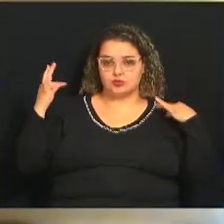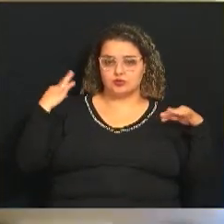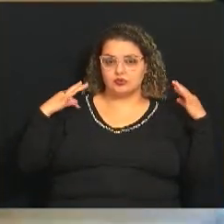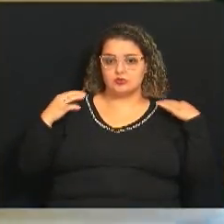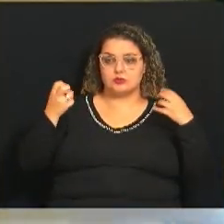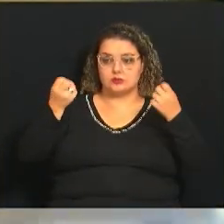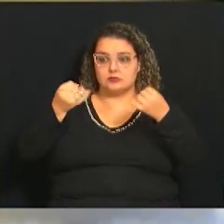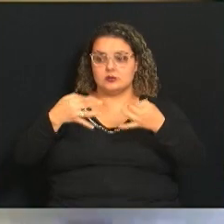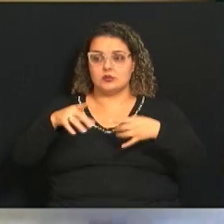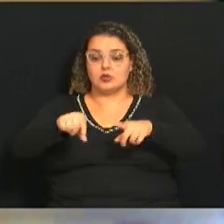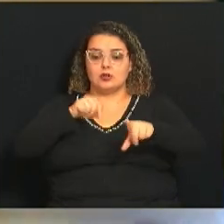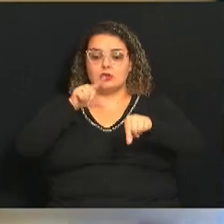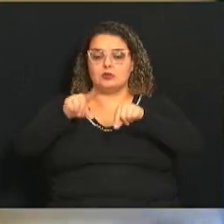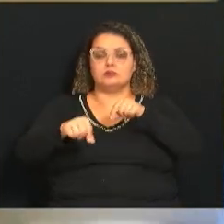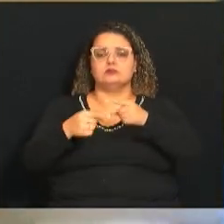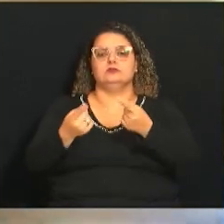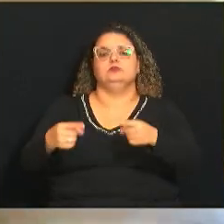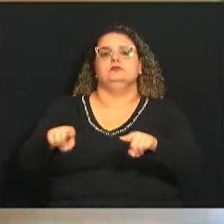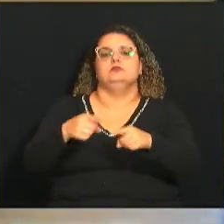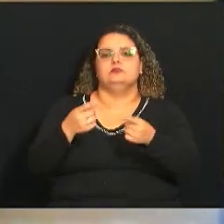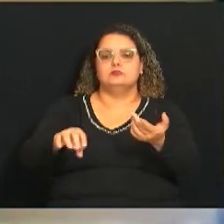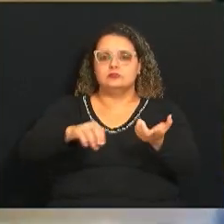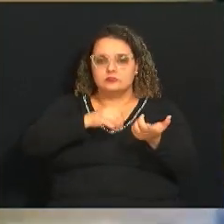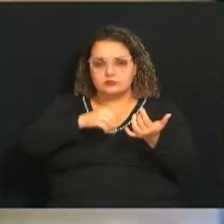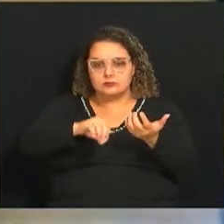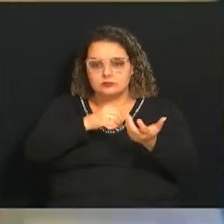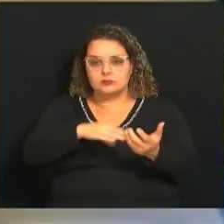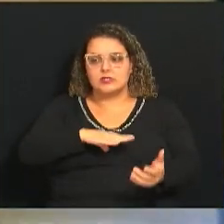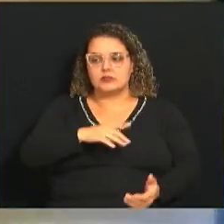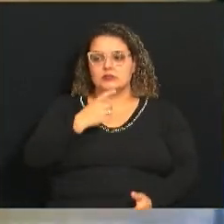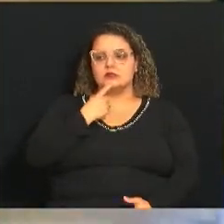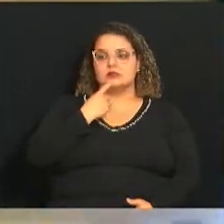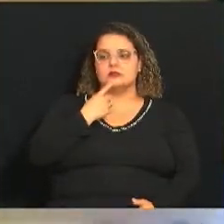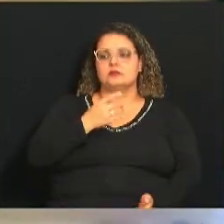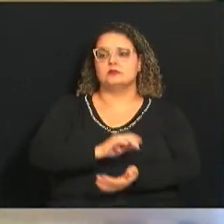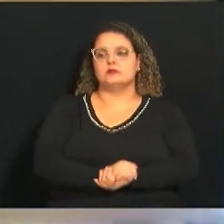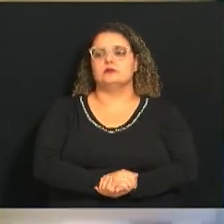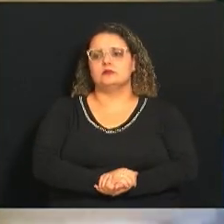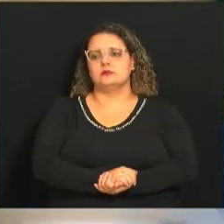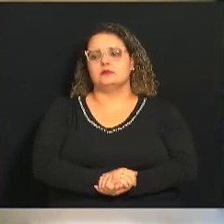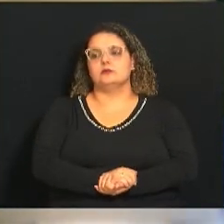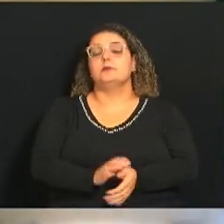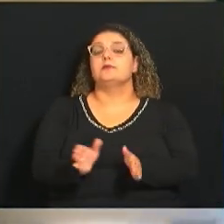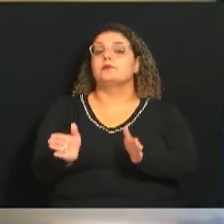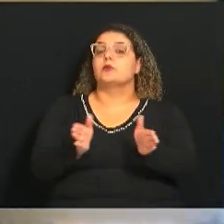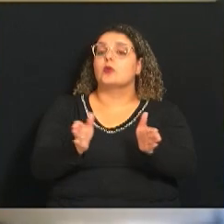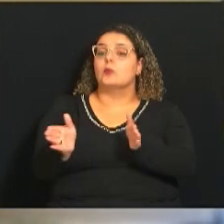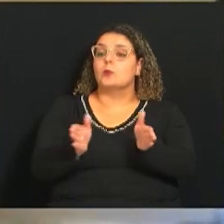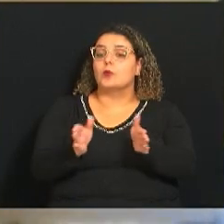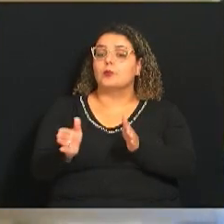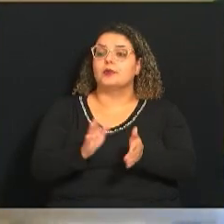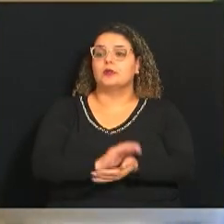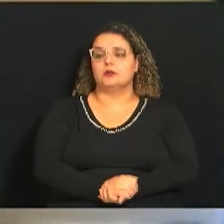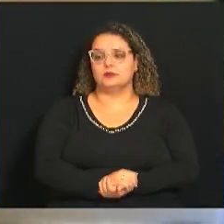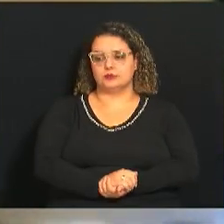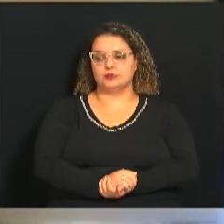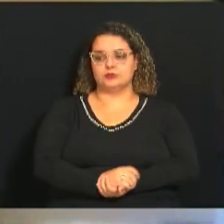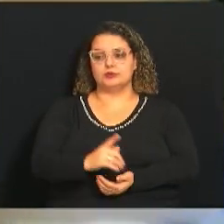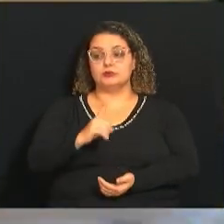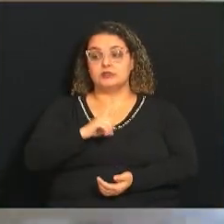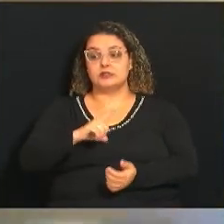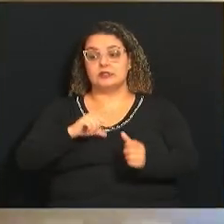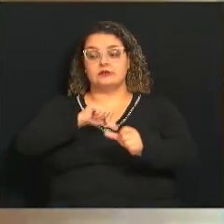foi aprovado. O segundo item foi a discussão e votação do parecer favorável de Eduardo Magoga a um projeto de lei